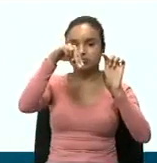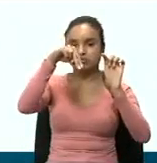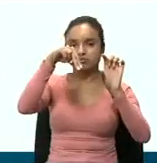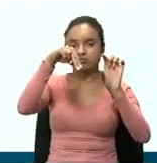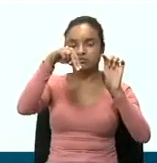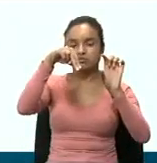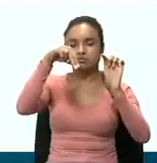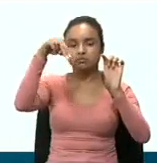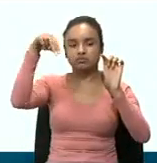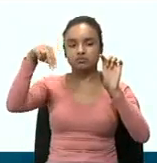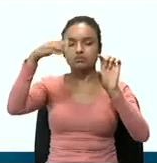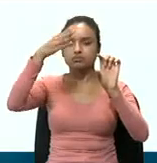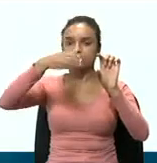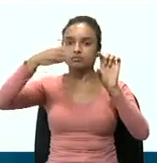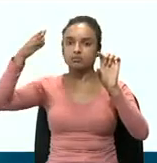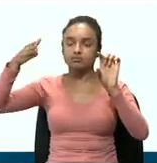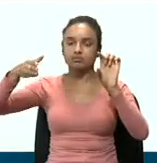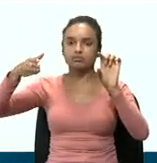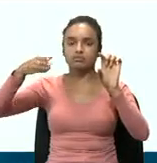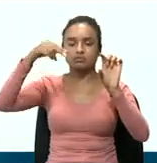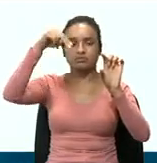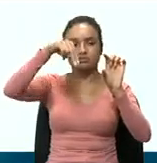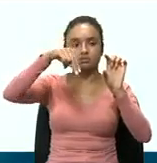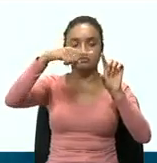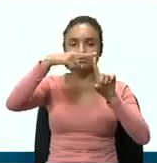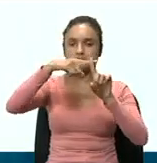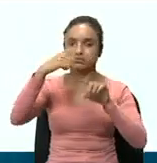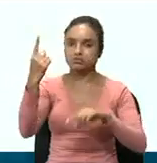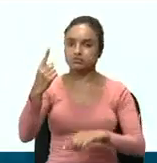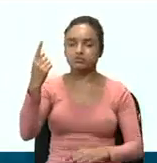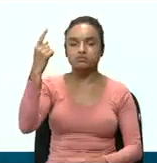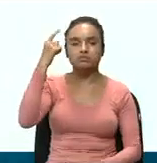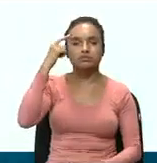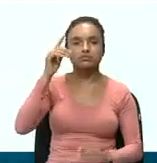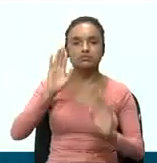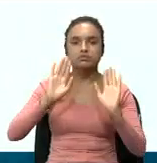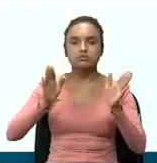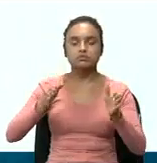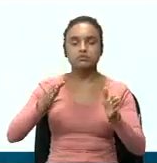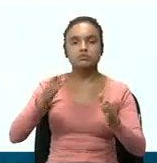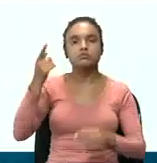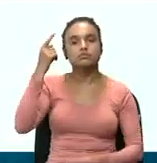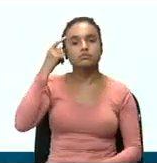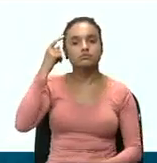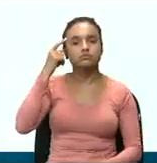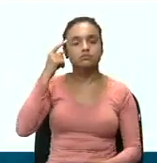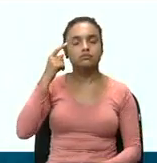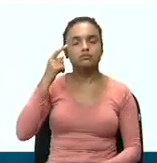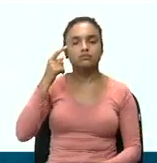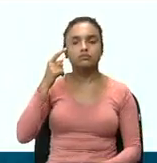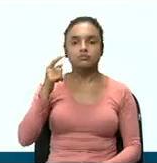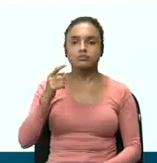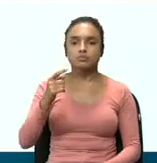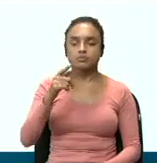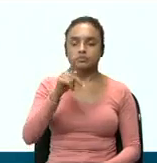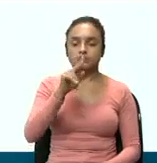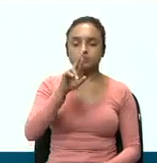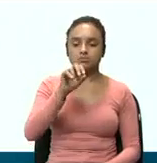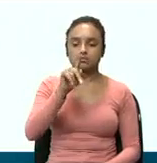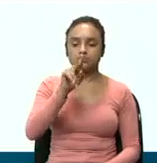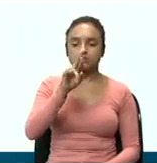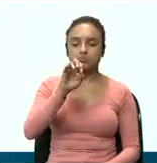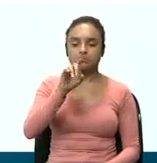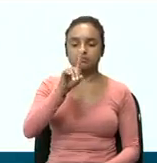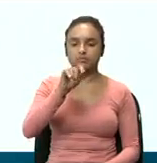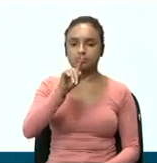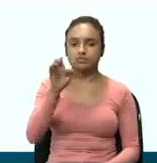aqui, n mais 1, o que você pode pensar? Você já pode pensar em propriedades de potência. Menos 10